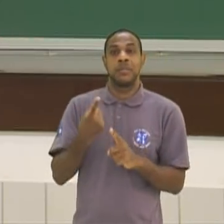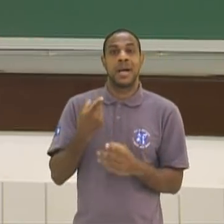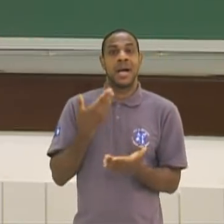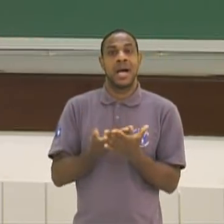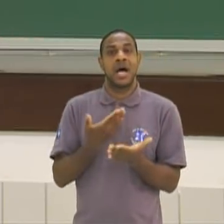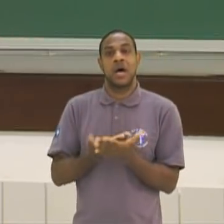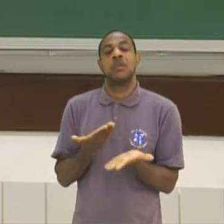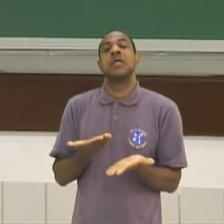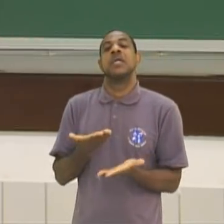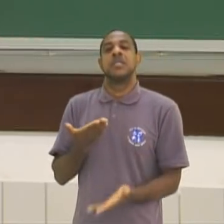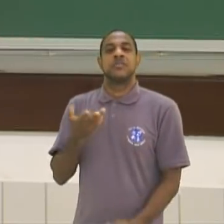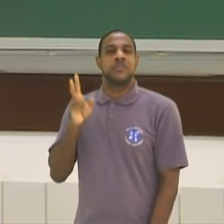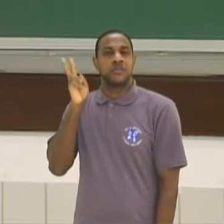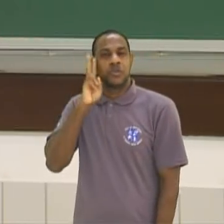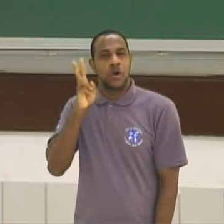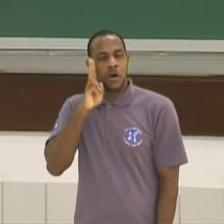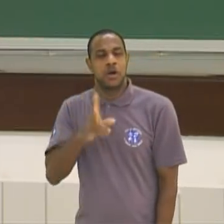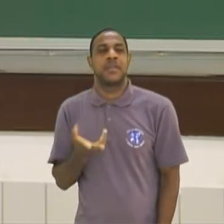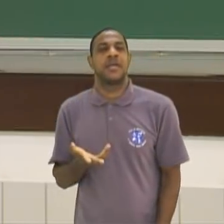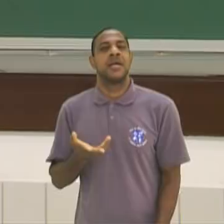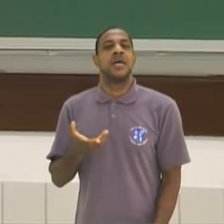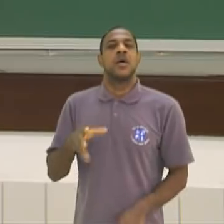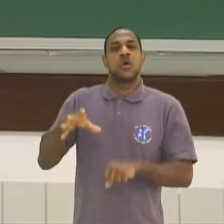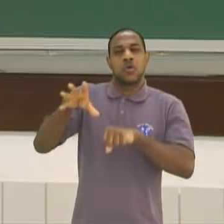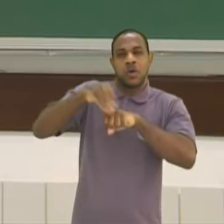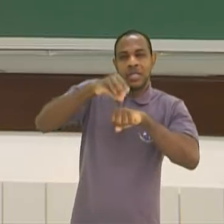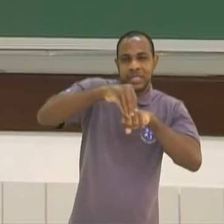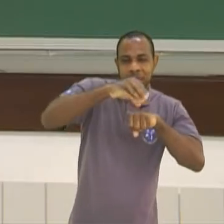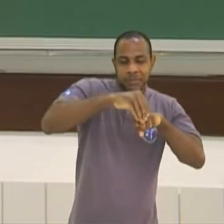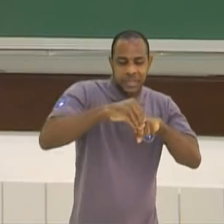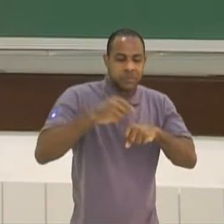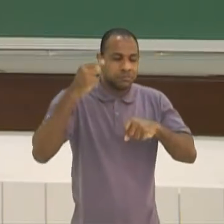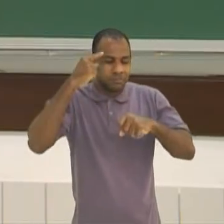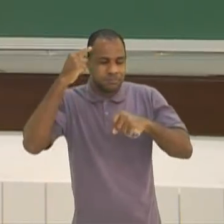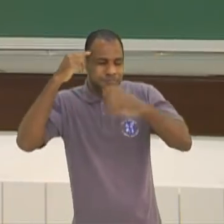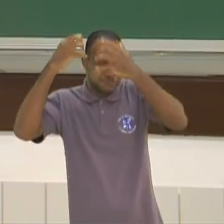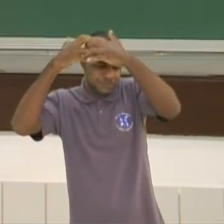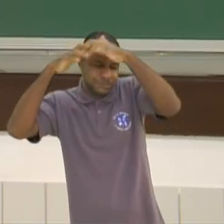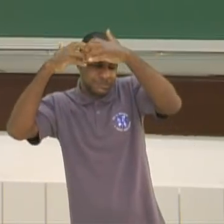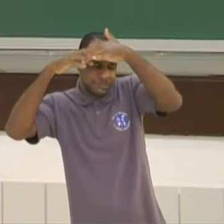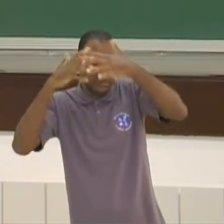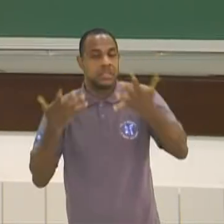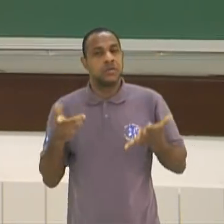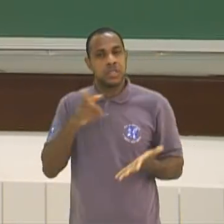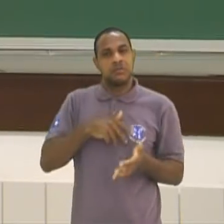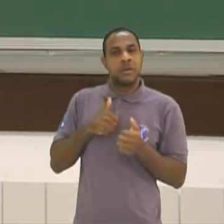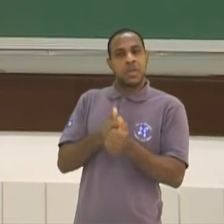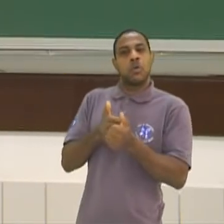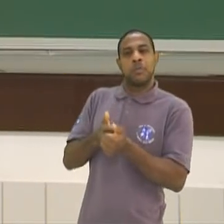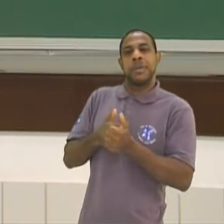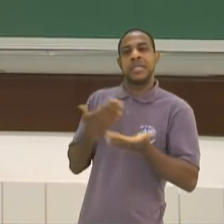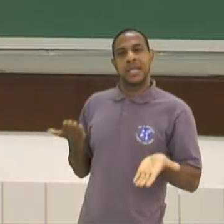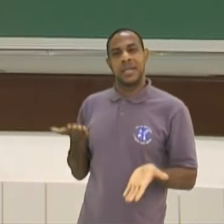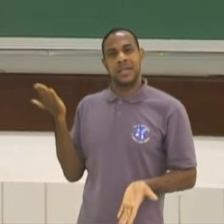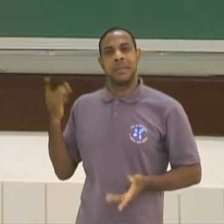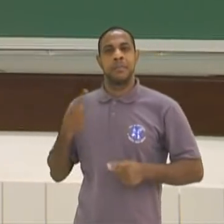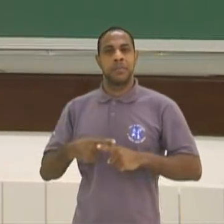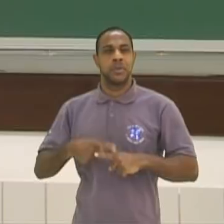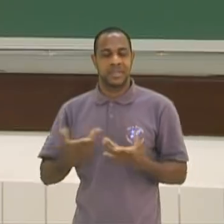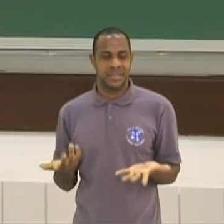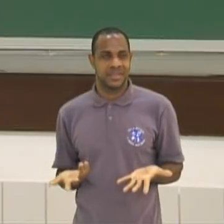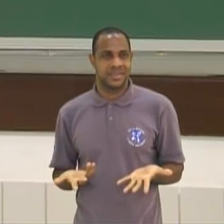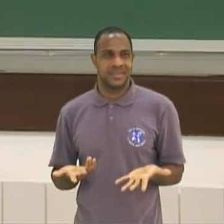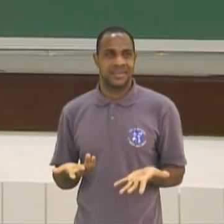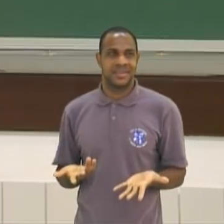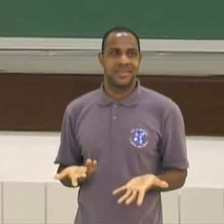muito conhecimento, muita inteligência, muito raciocínio e você vai me acompanhar, tenho certeza, porque História é